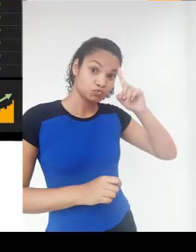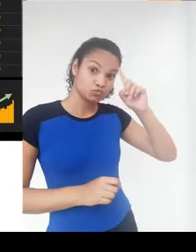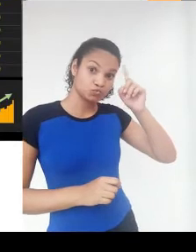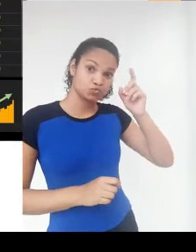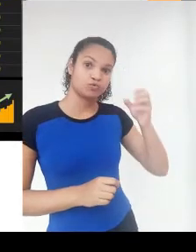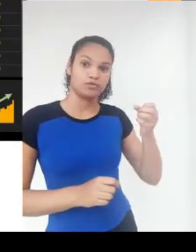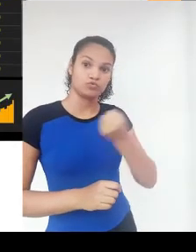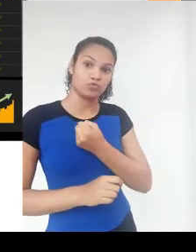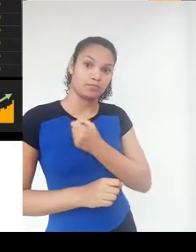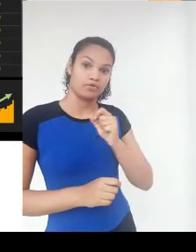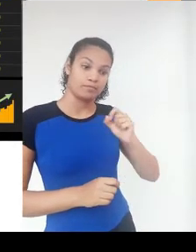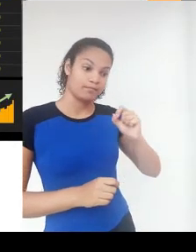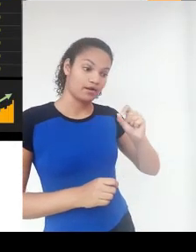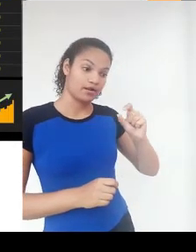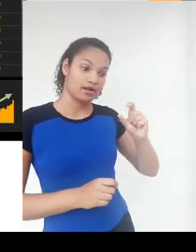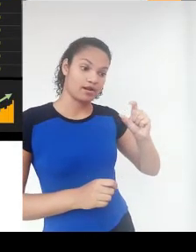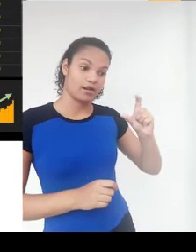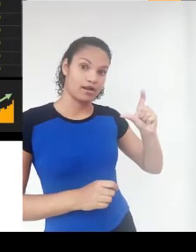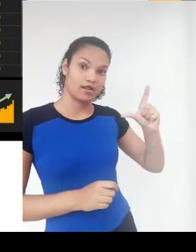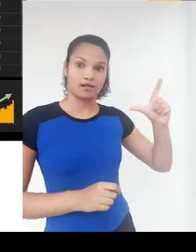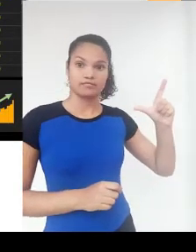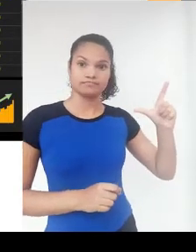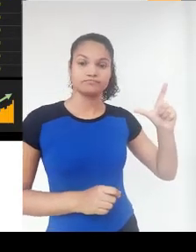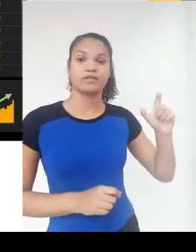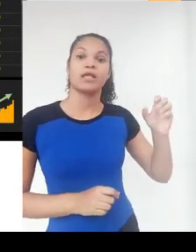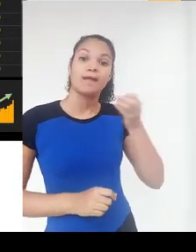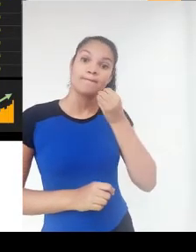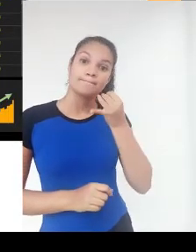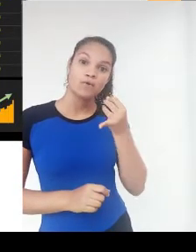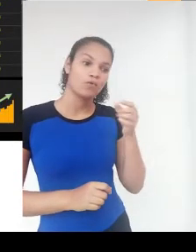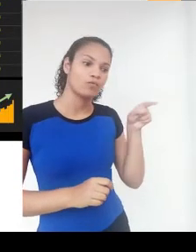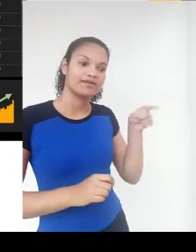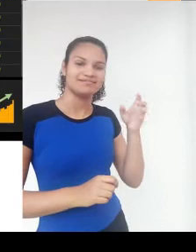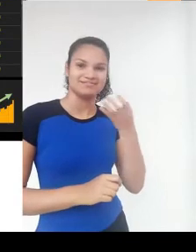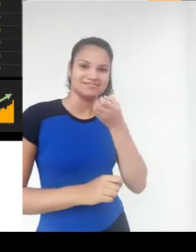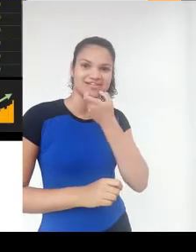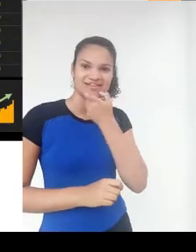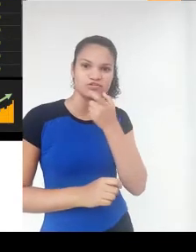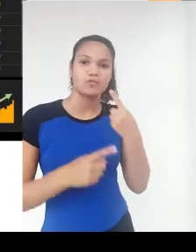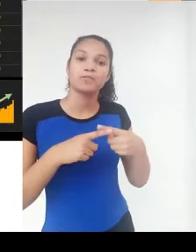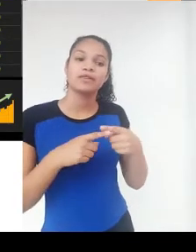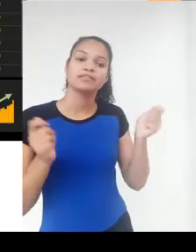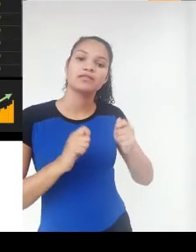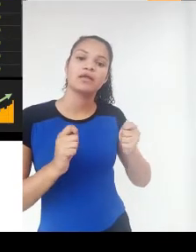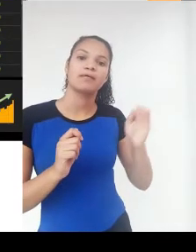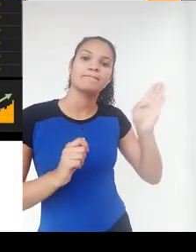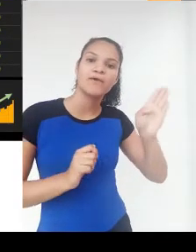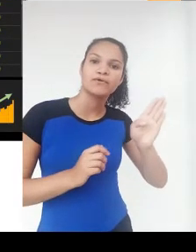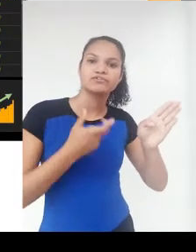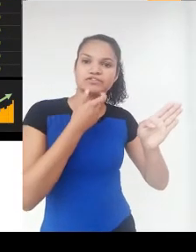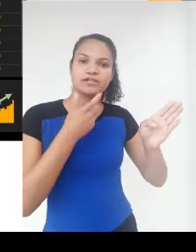bom ter o gráfico em inglês, porque até faz uma certa integração com a língua inglesa. Então, a gente